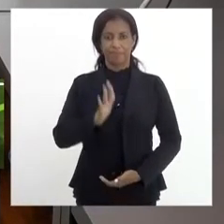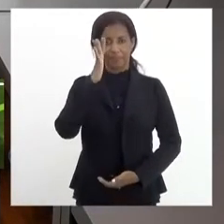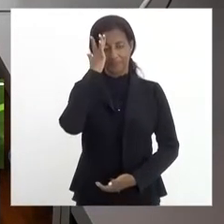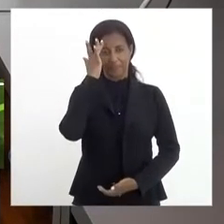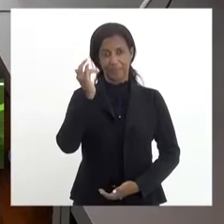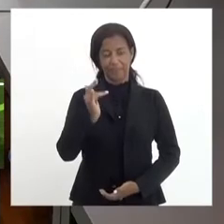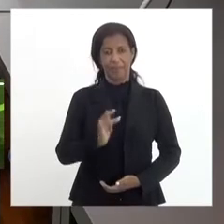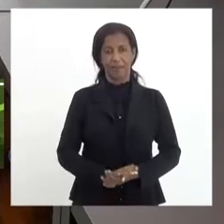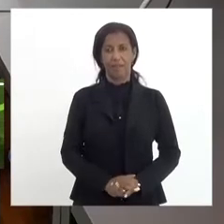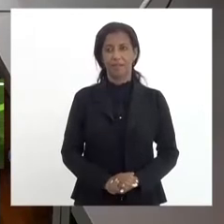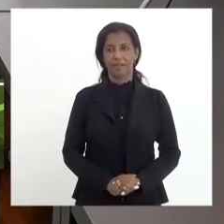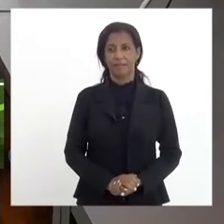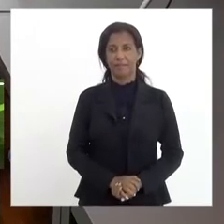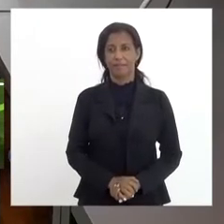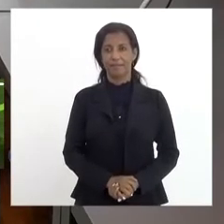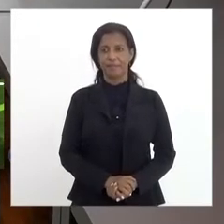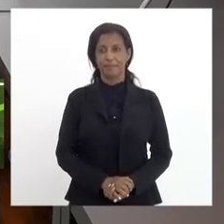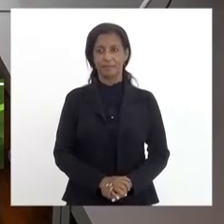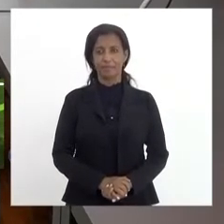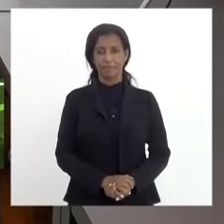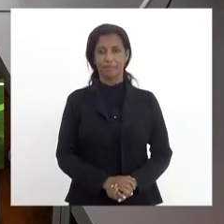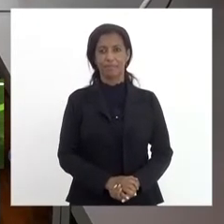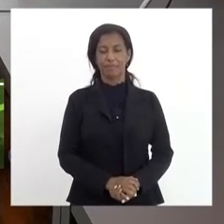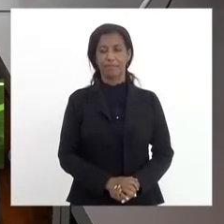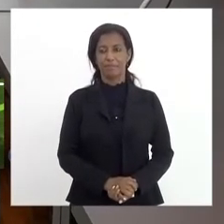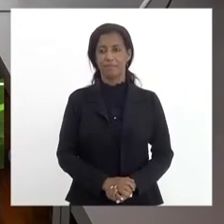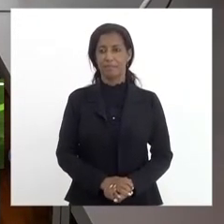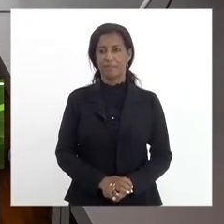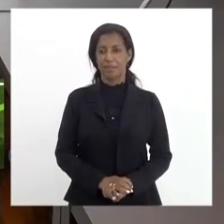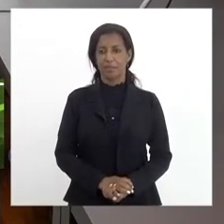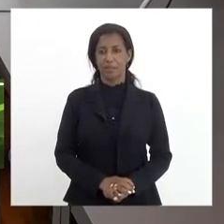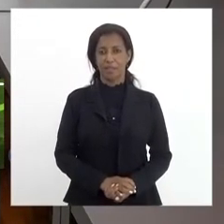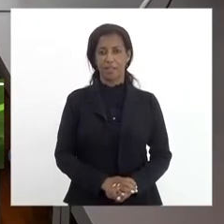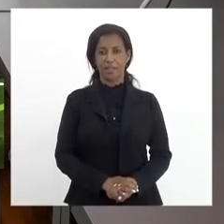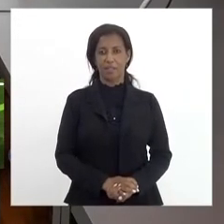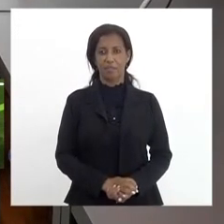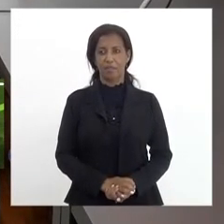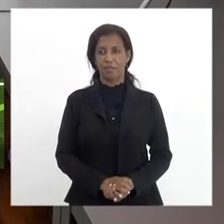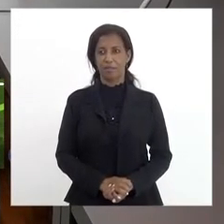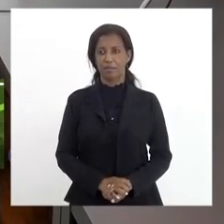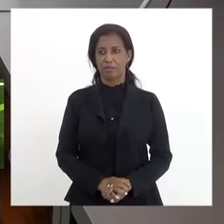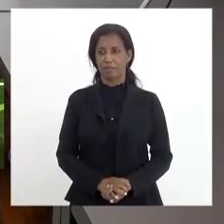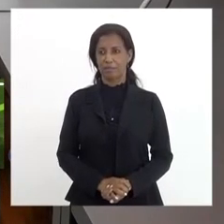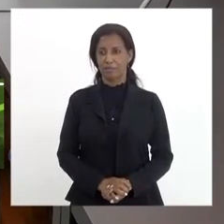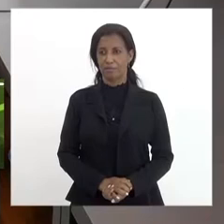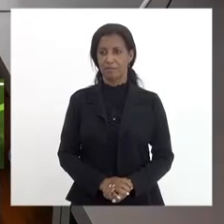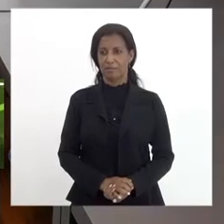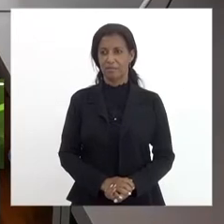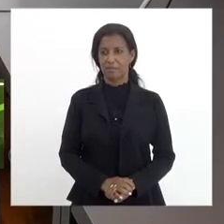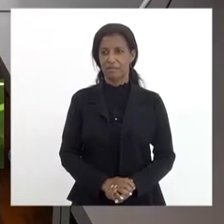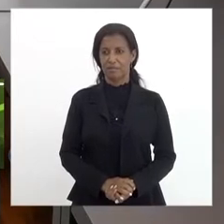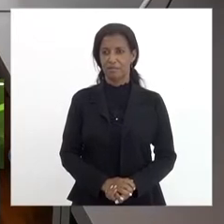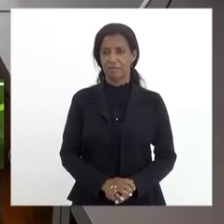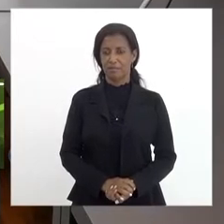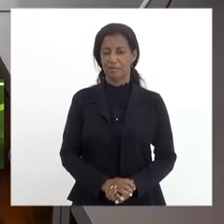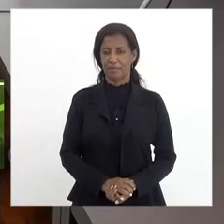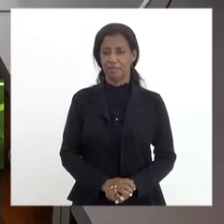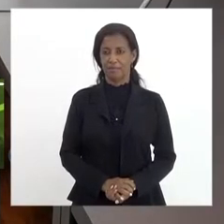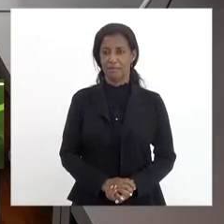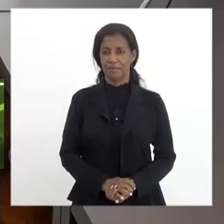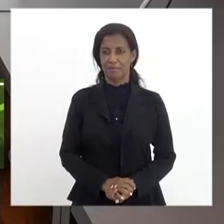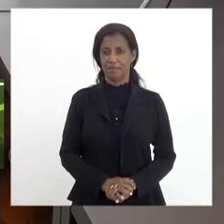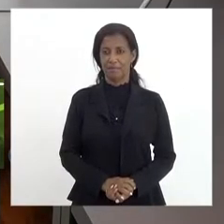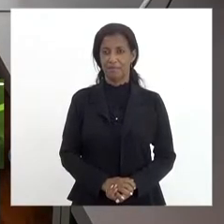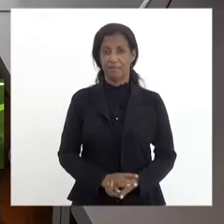posterior a esse. É posterior. Eu me emendei. É o 4360. Então, é o projeto que... Vai